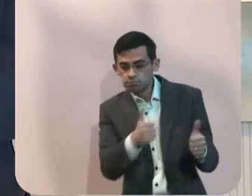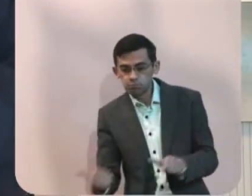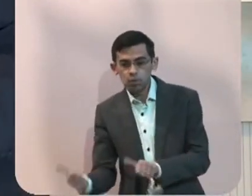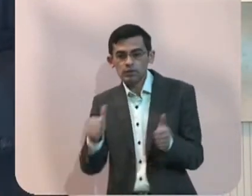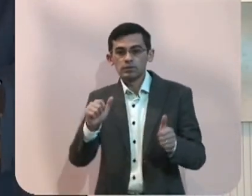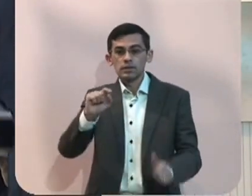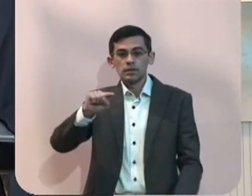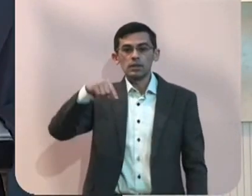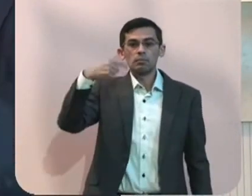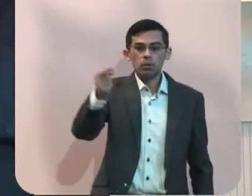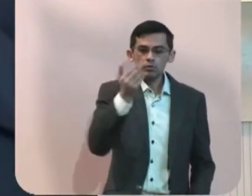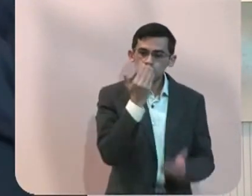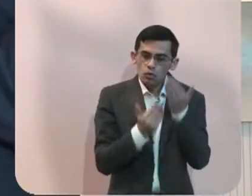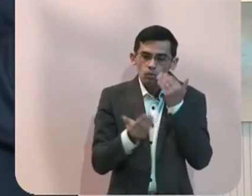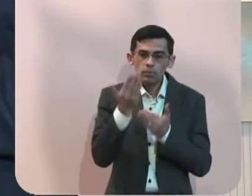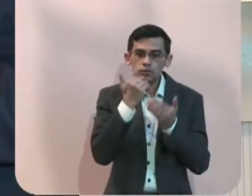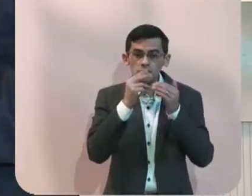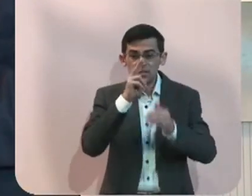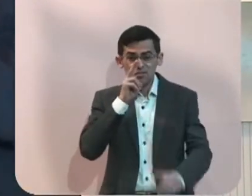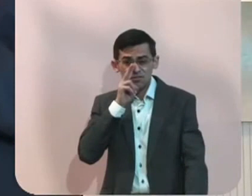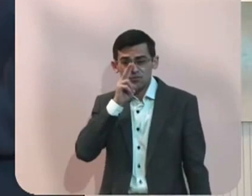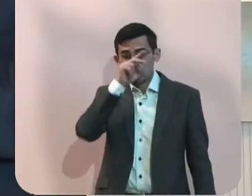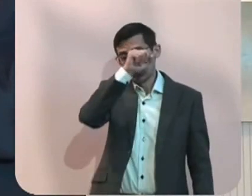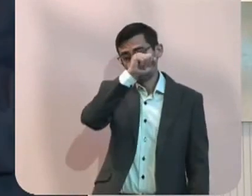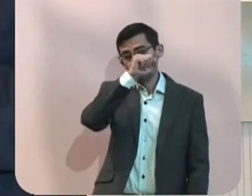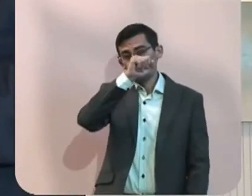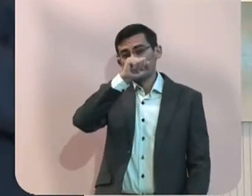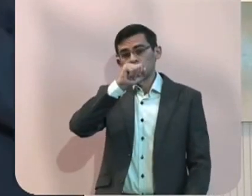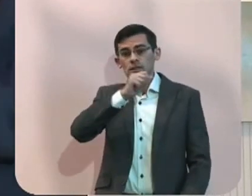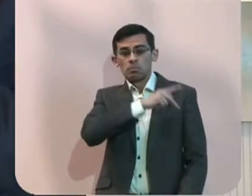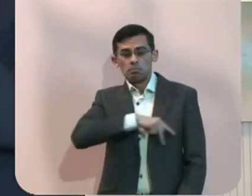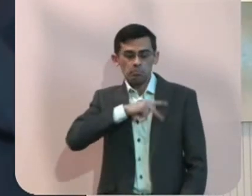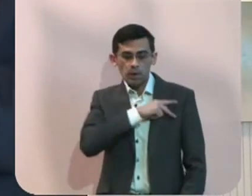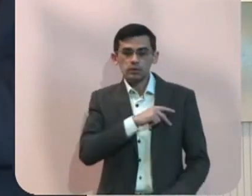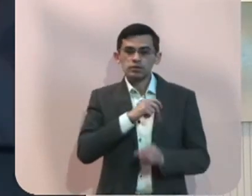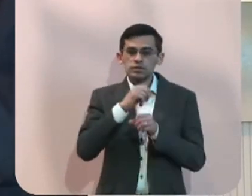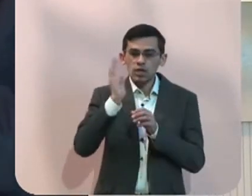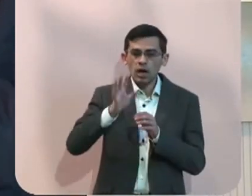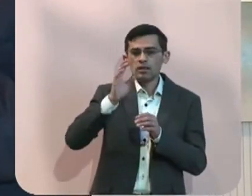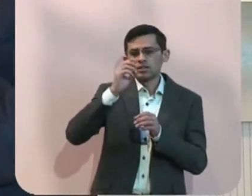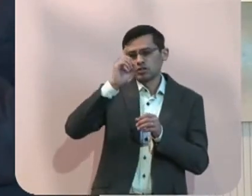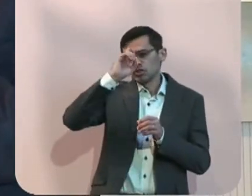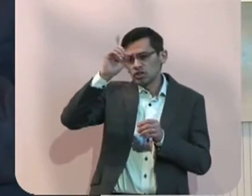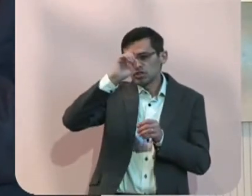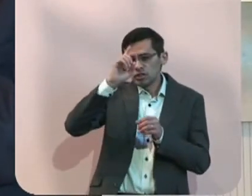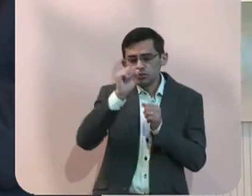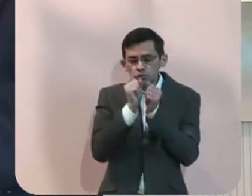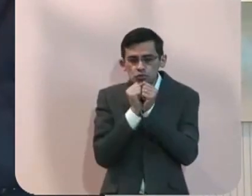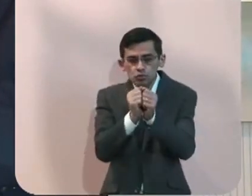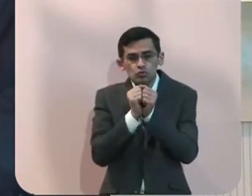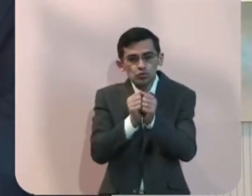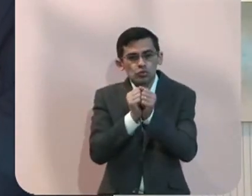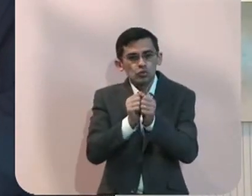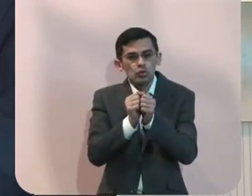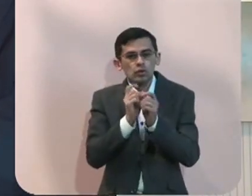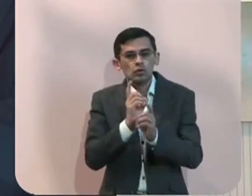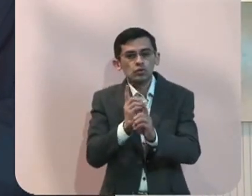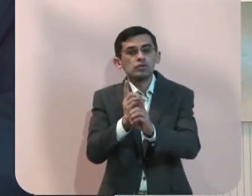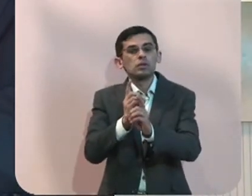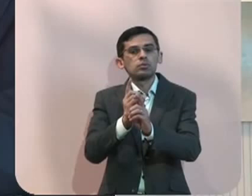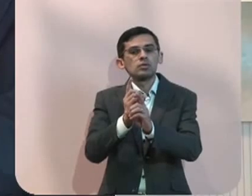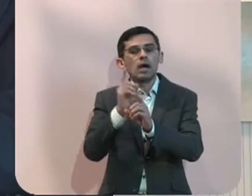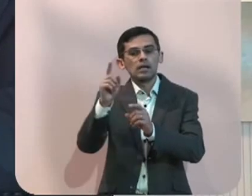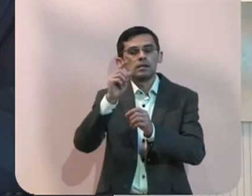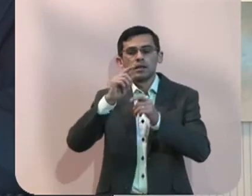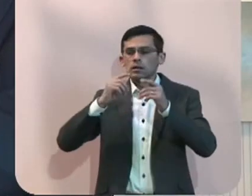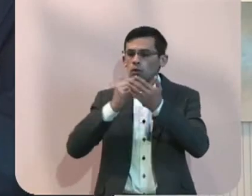E depois de comer, recuperou as forças. E Saulo passou vários dias com os discípulos em Damasco. Logo